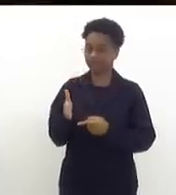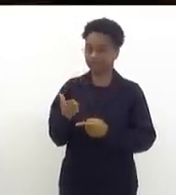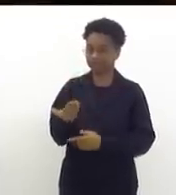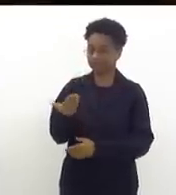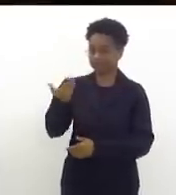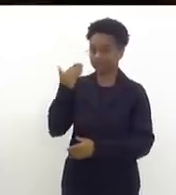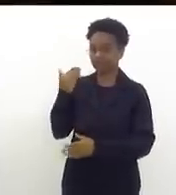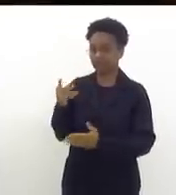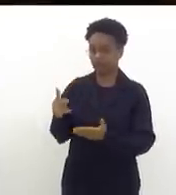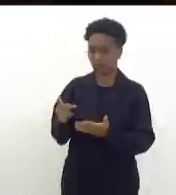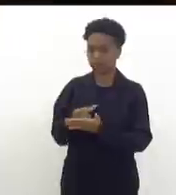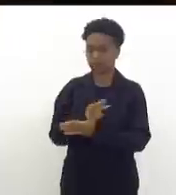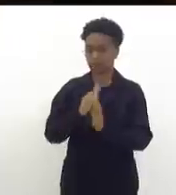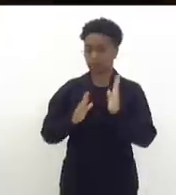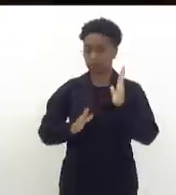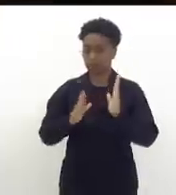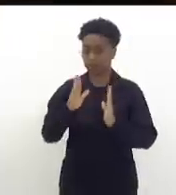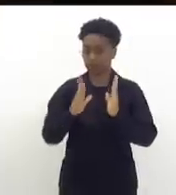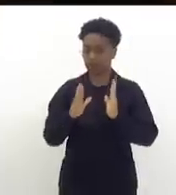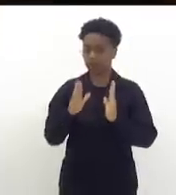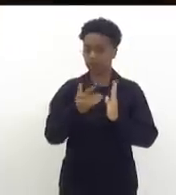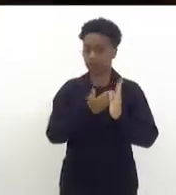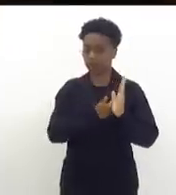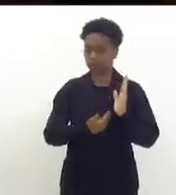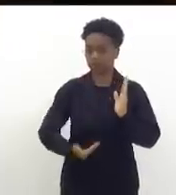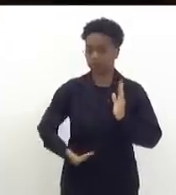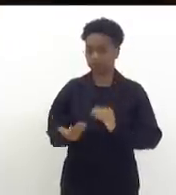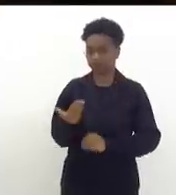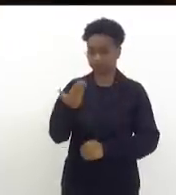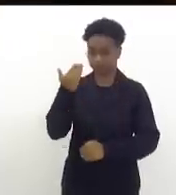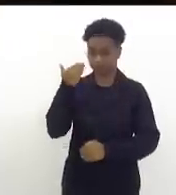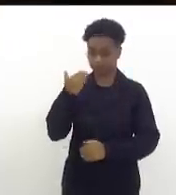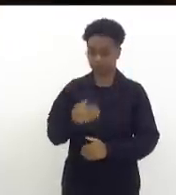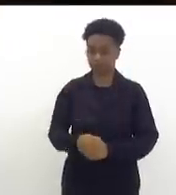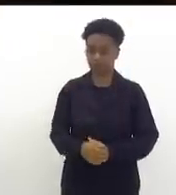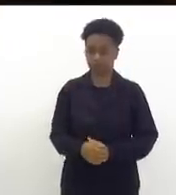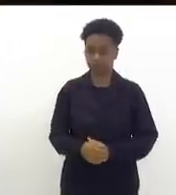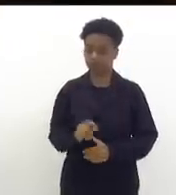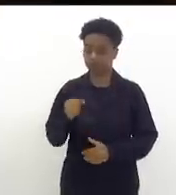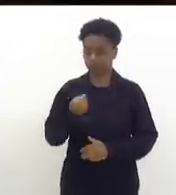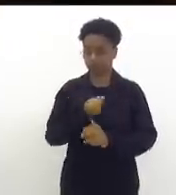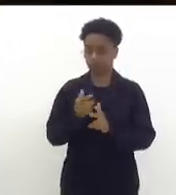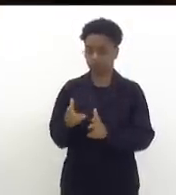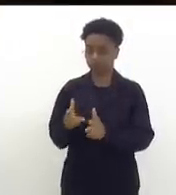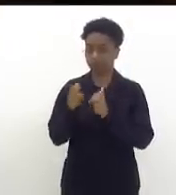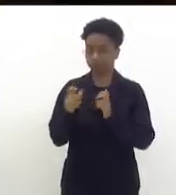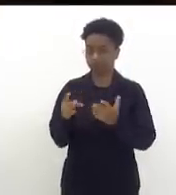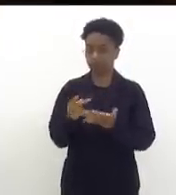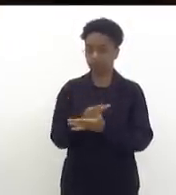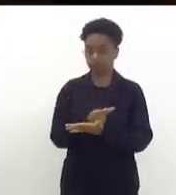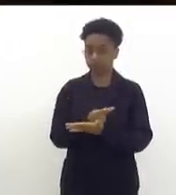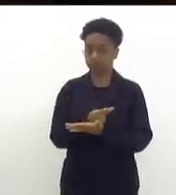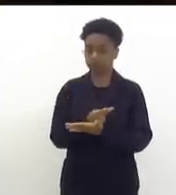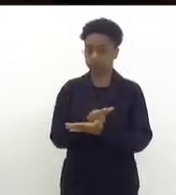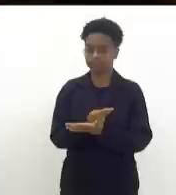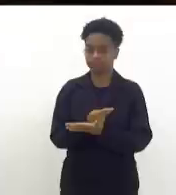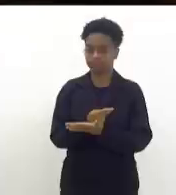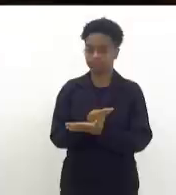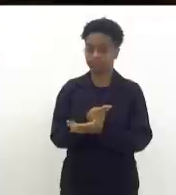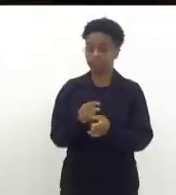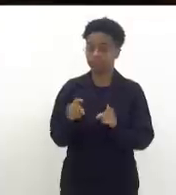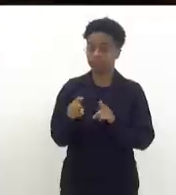no governo anterior já acompanhamos esse tipo de acontecimento